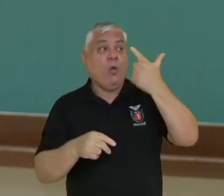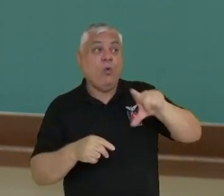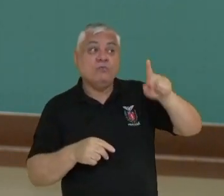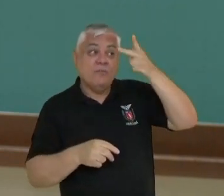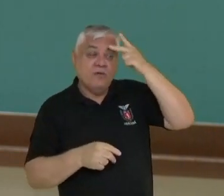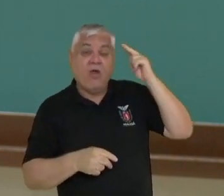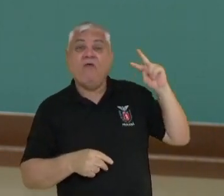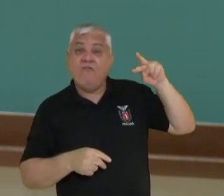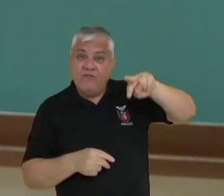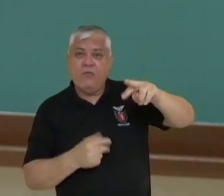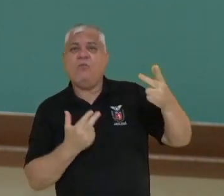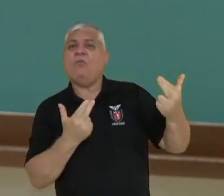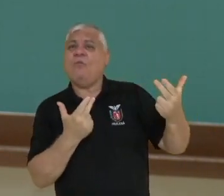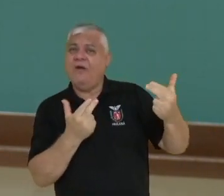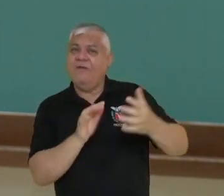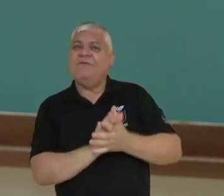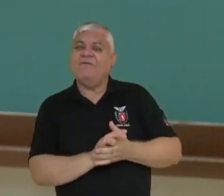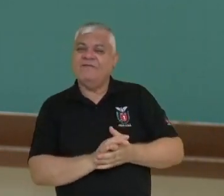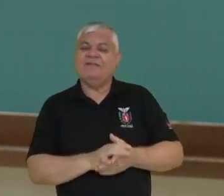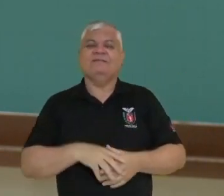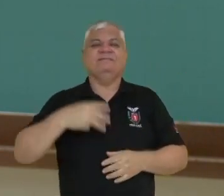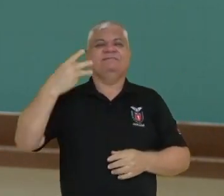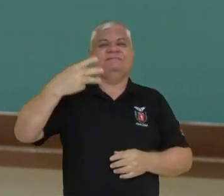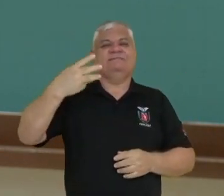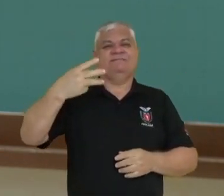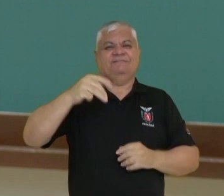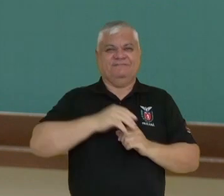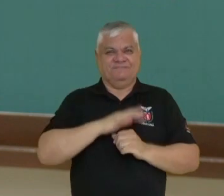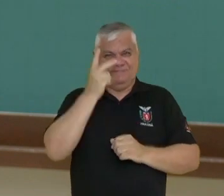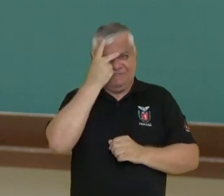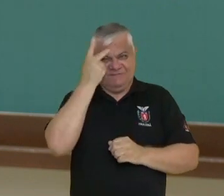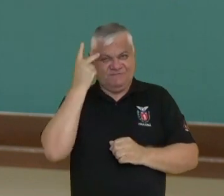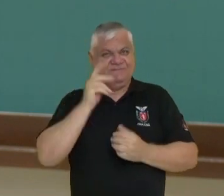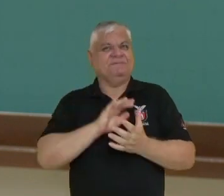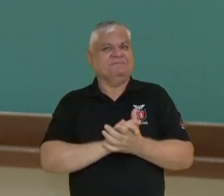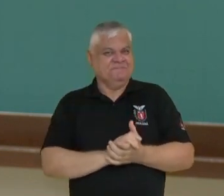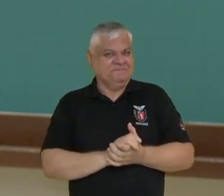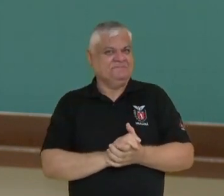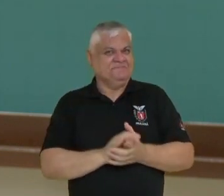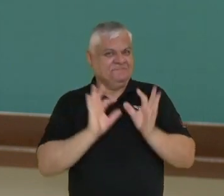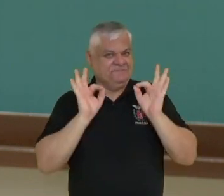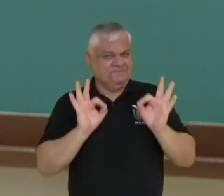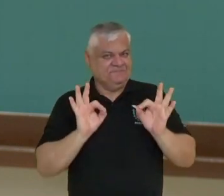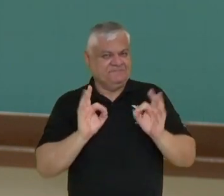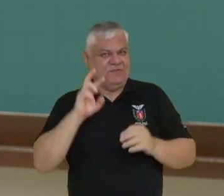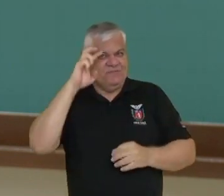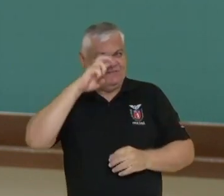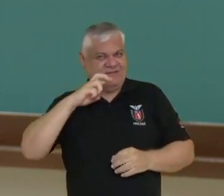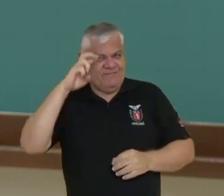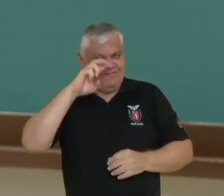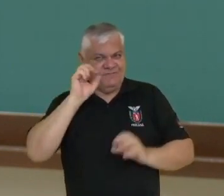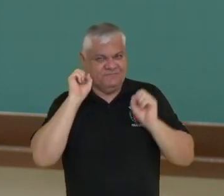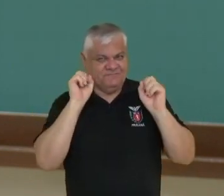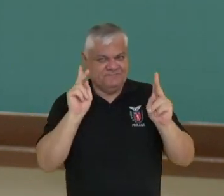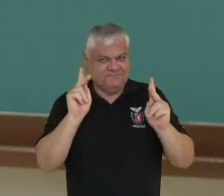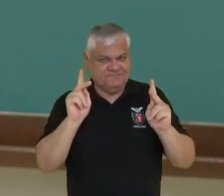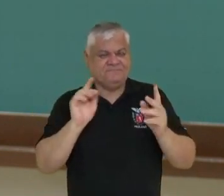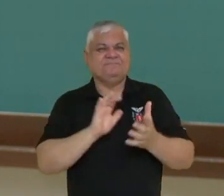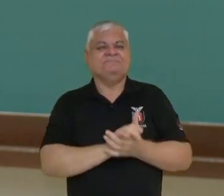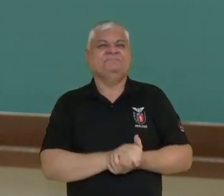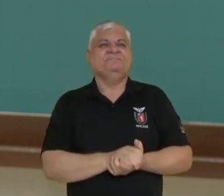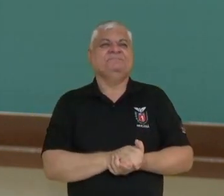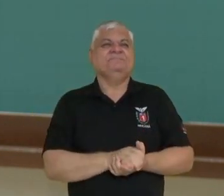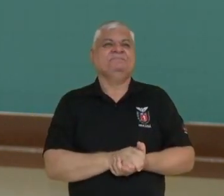ele. Então isso torna o narrador apenas em terceira pessoa como narrador observador. Perfeito? Muito bem.